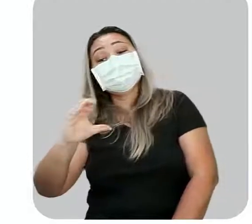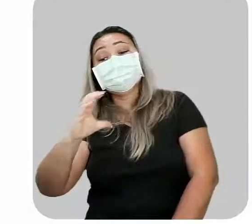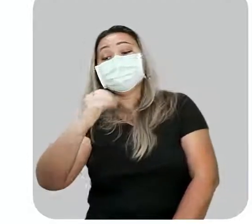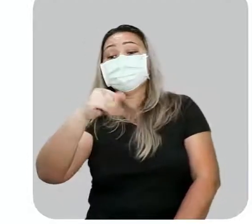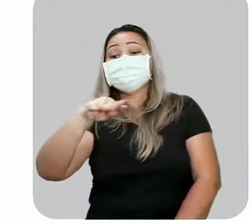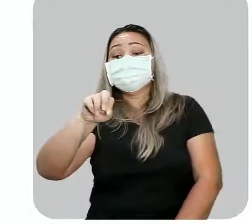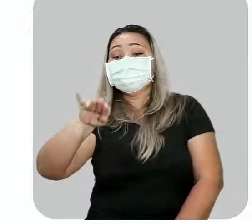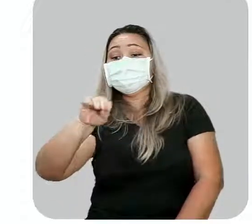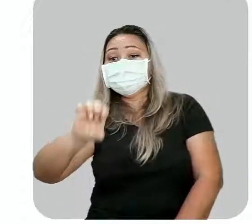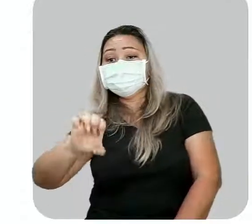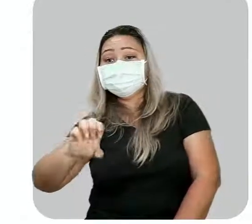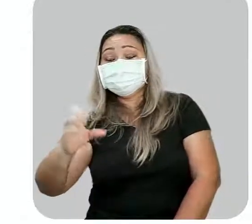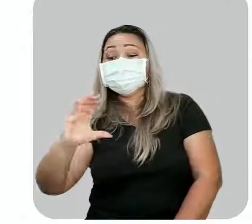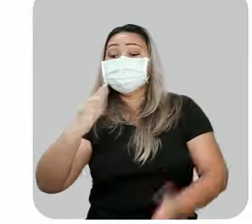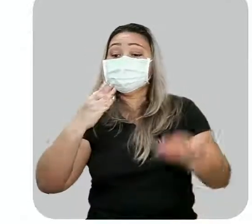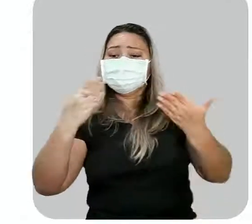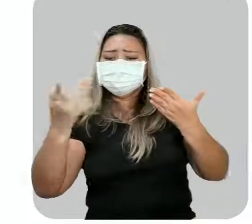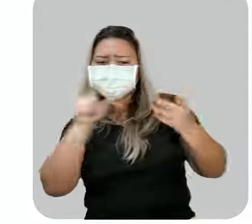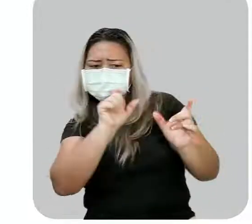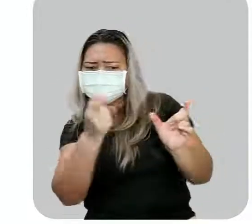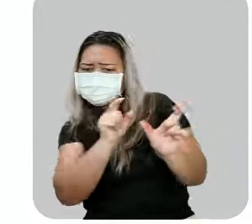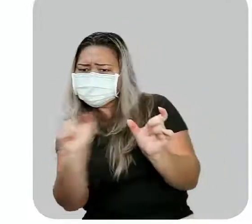antonomásia, catacrese,